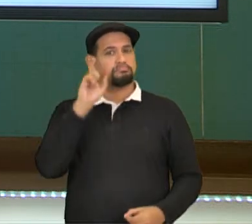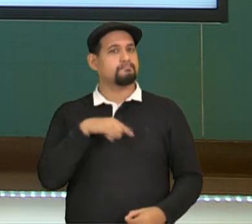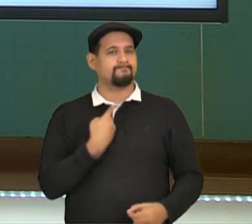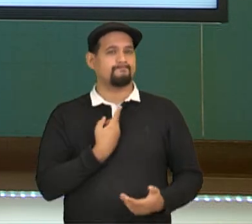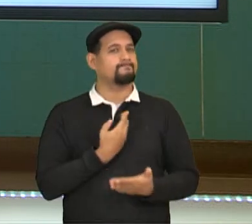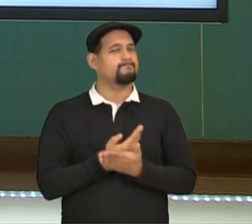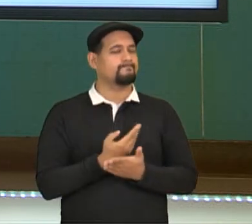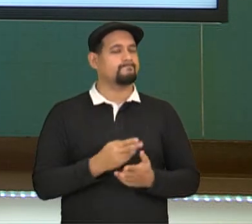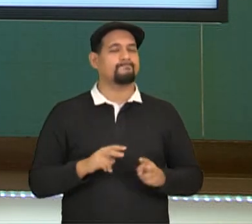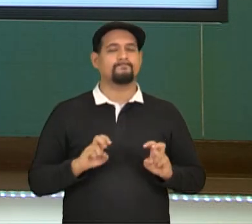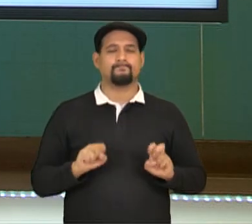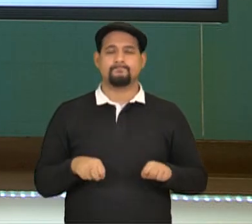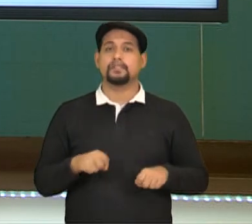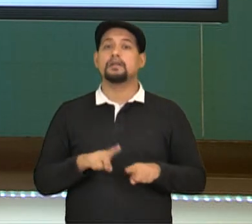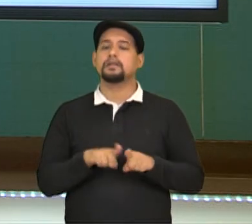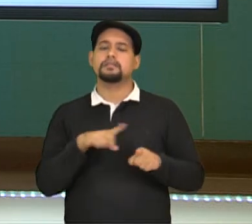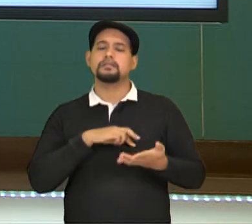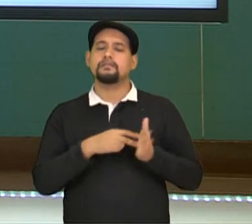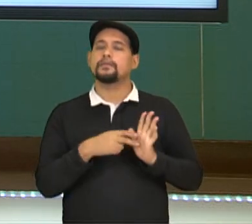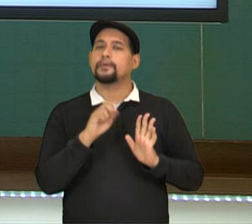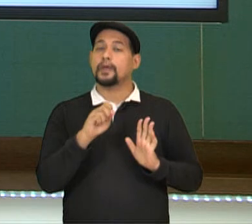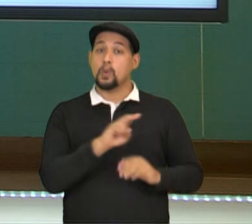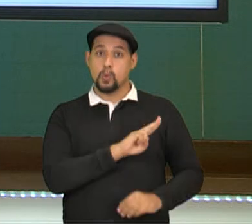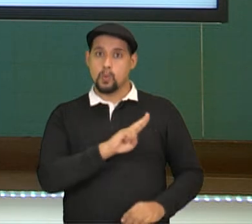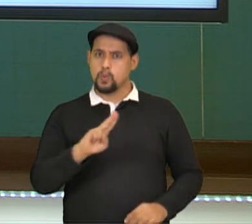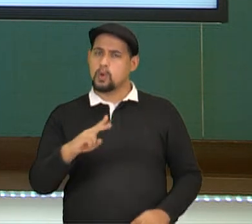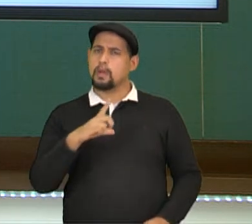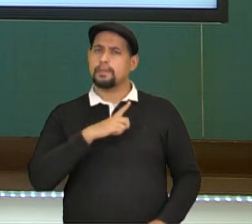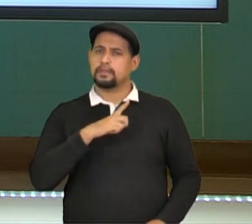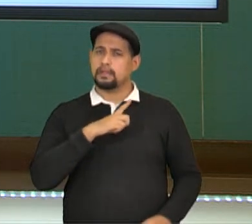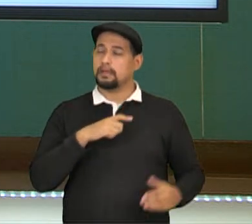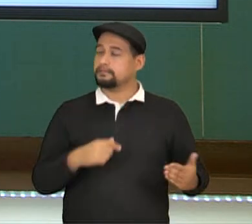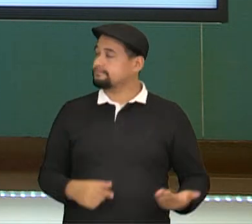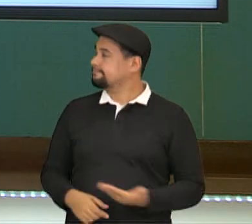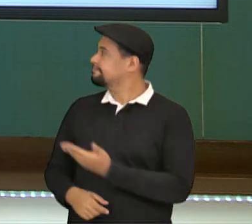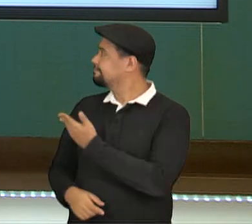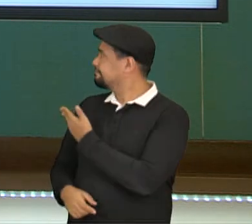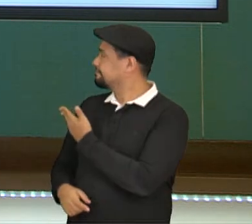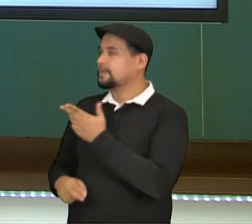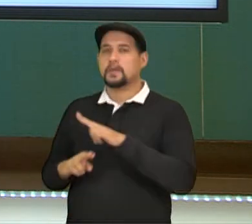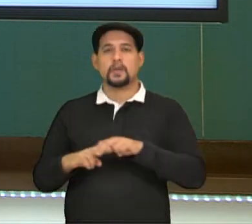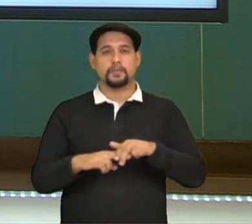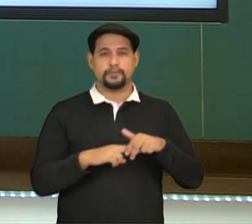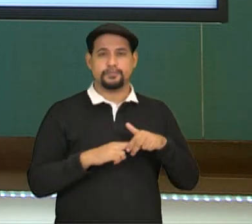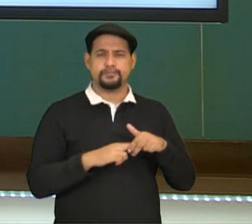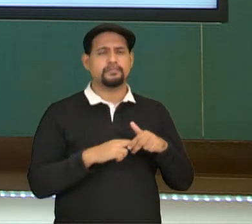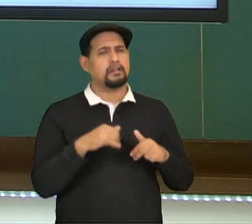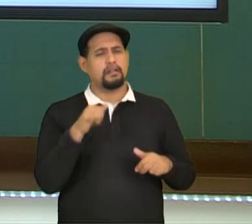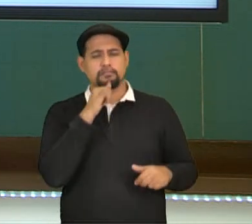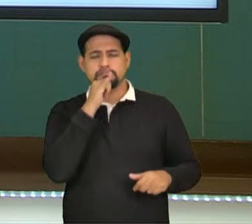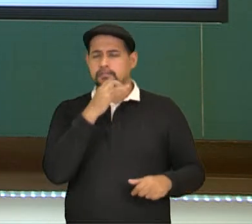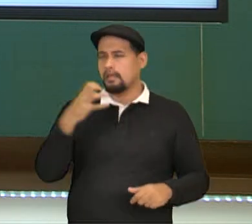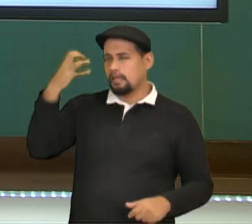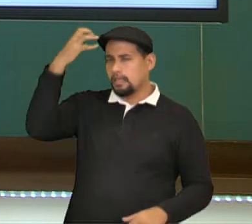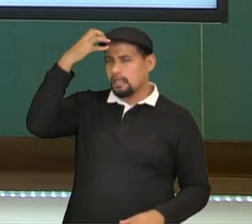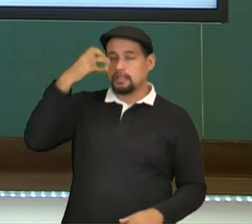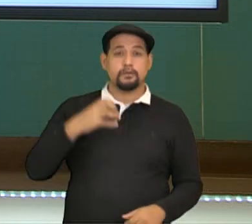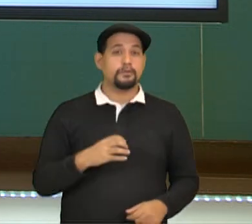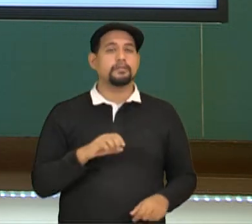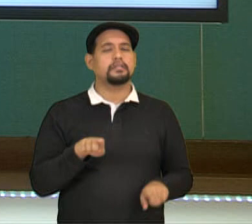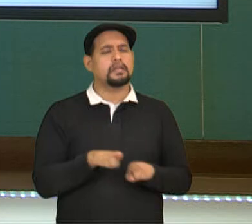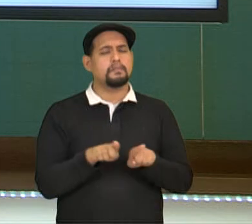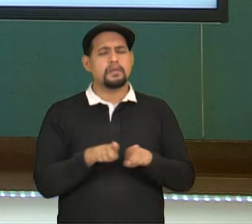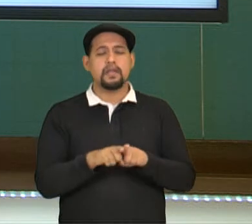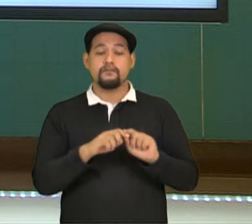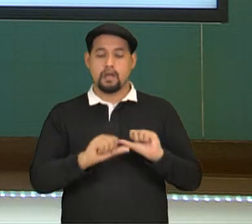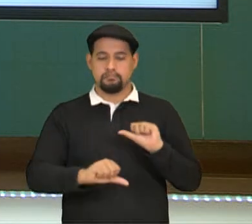estudar. Ela é batizada por Constantino, né? Por isso Constantinopla, lá o Imperador Constantino que vai se